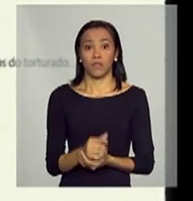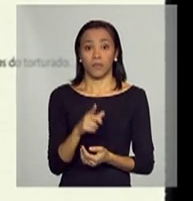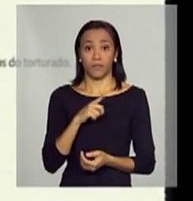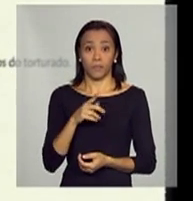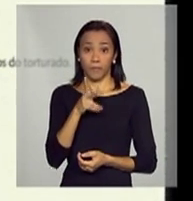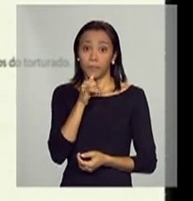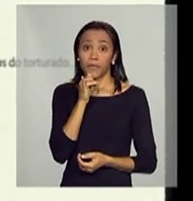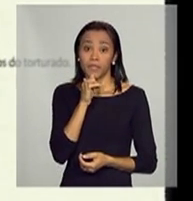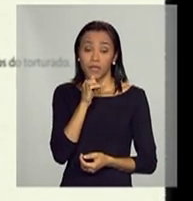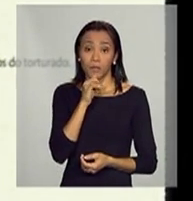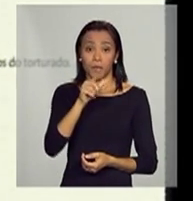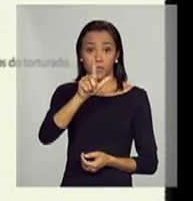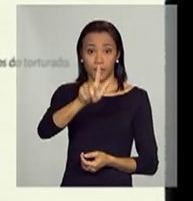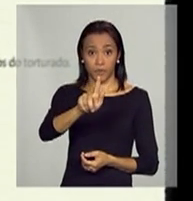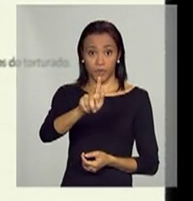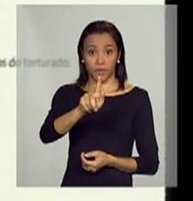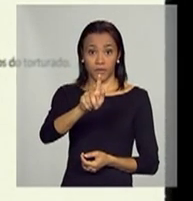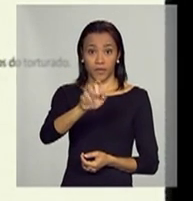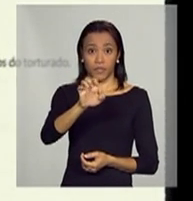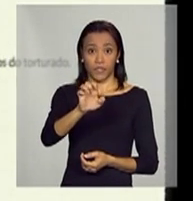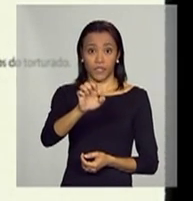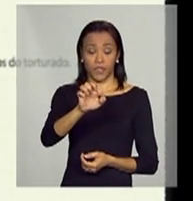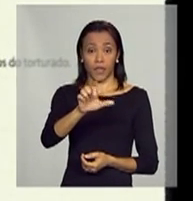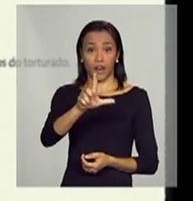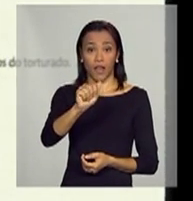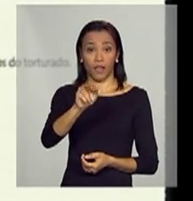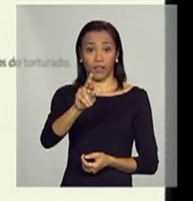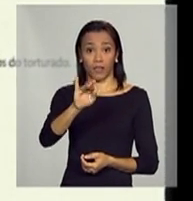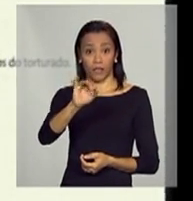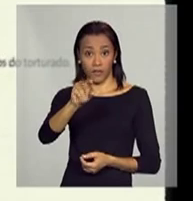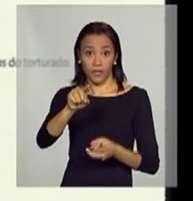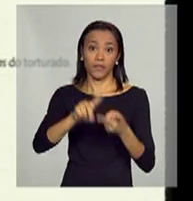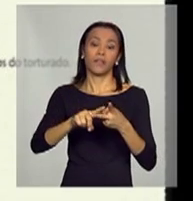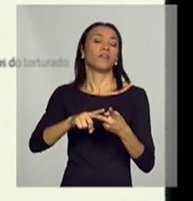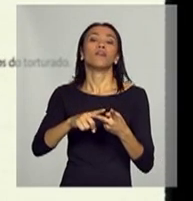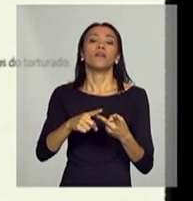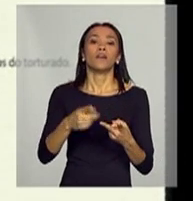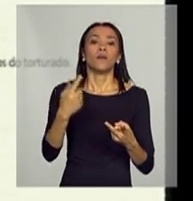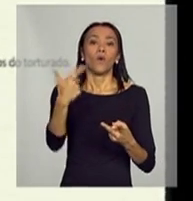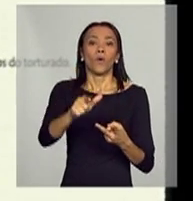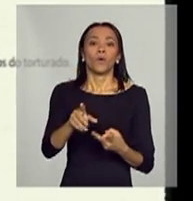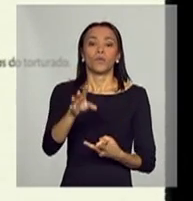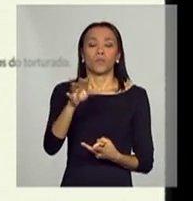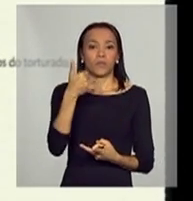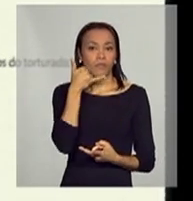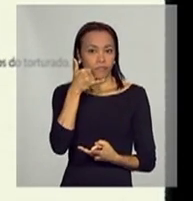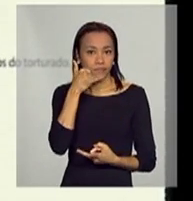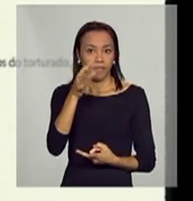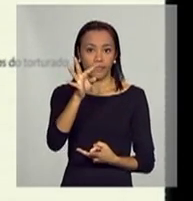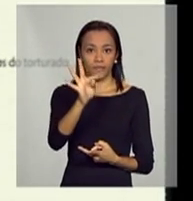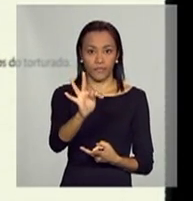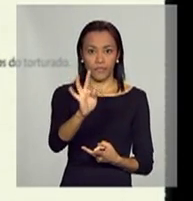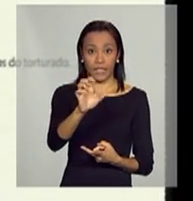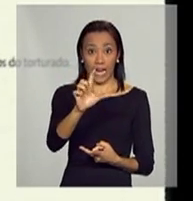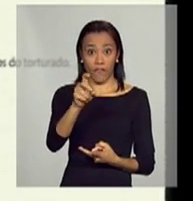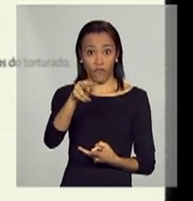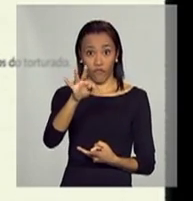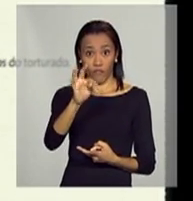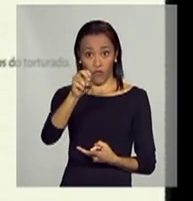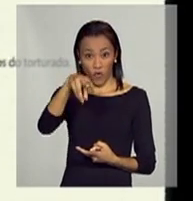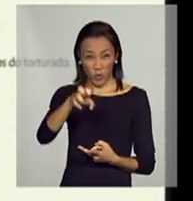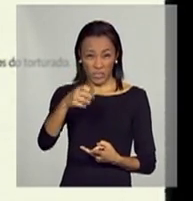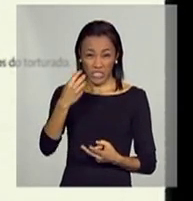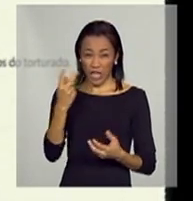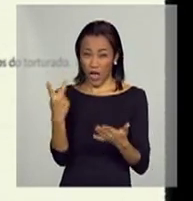geladeira, continua, soro da verdade, continua, telefone, que produz lesões graves